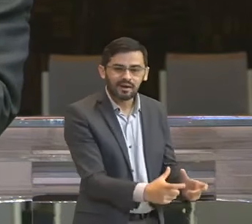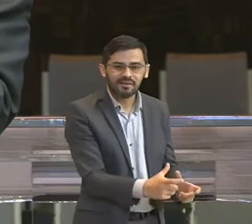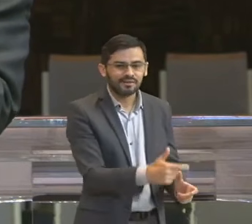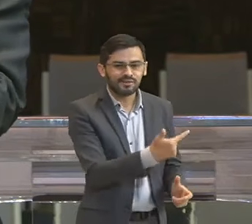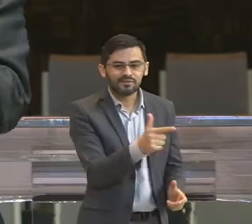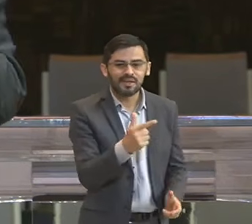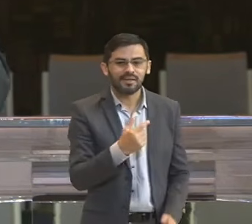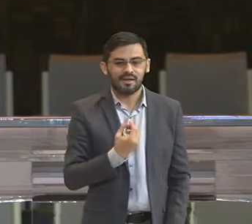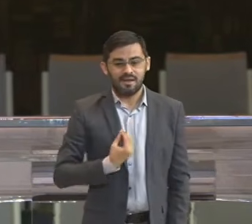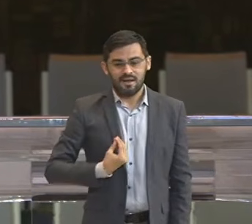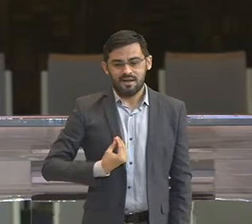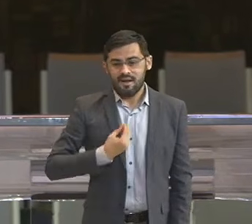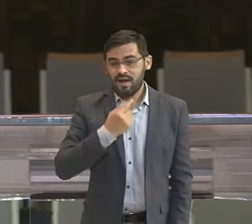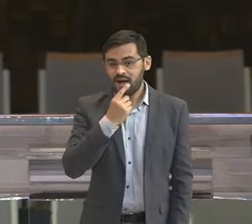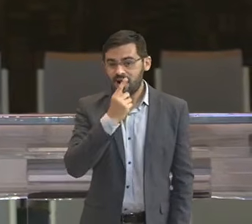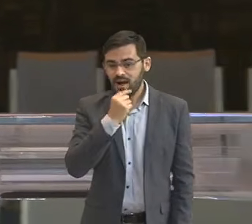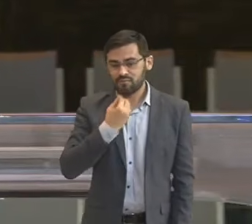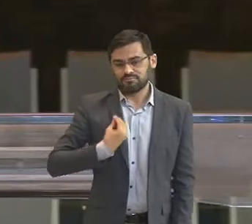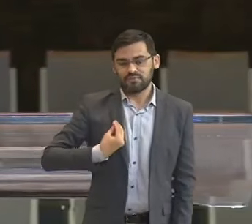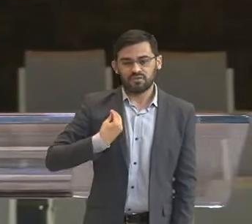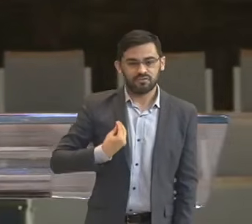cisternas, e o pior,